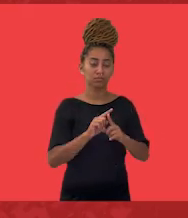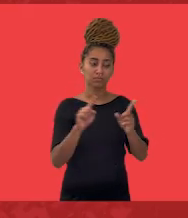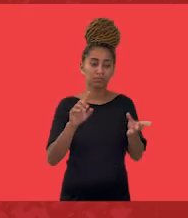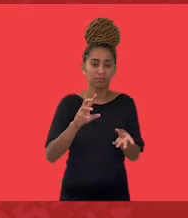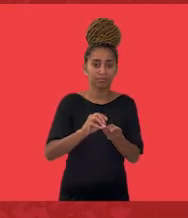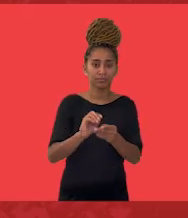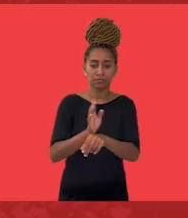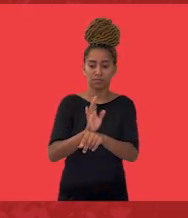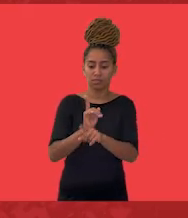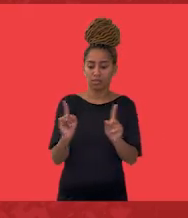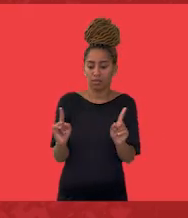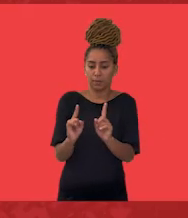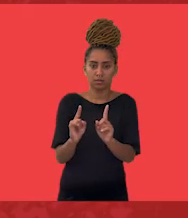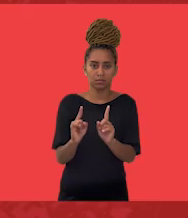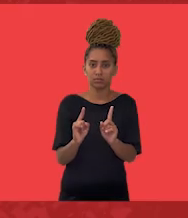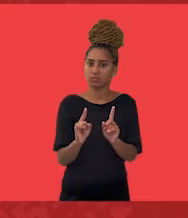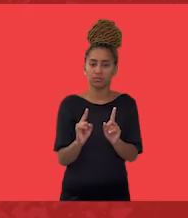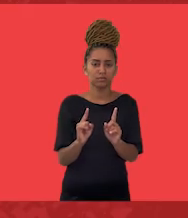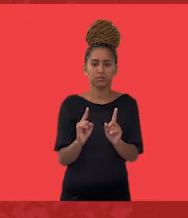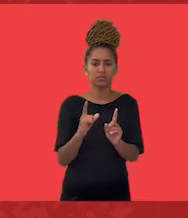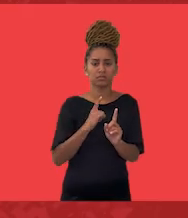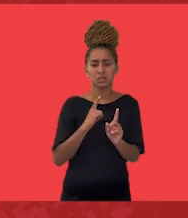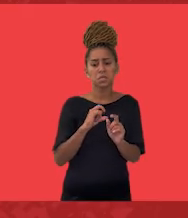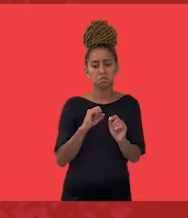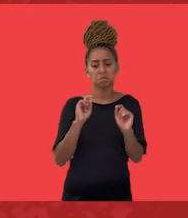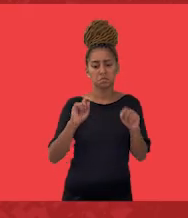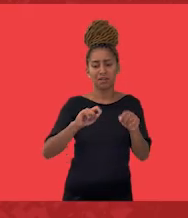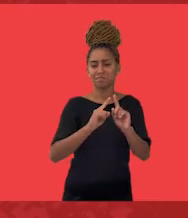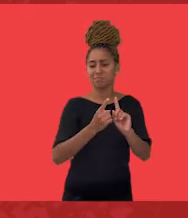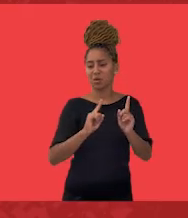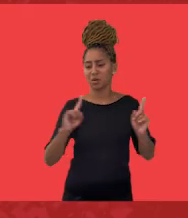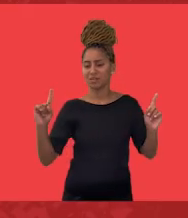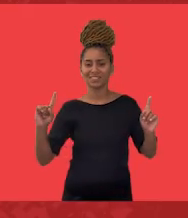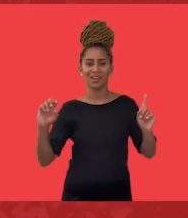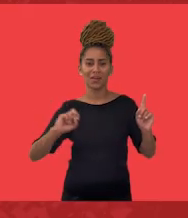não escapará da imagem de minha silhueta disfarçando surpresa.